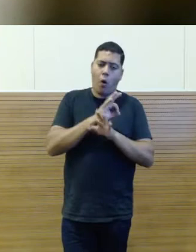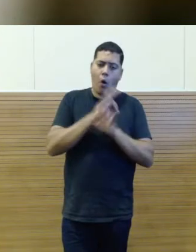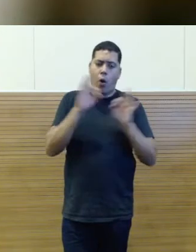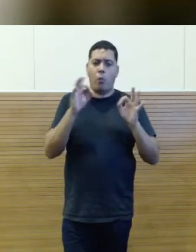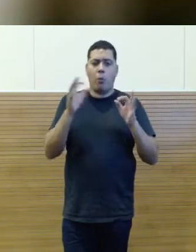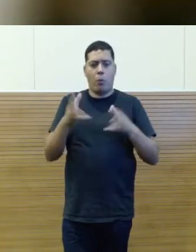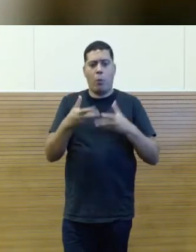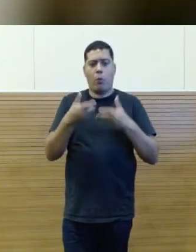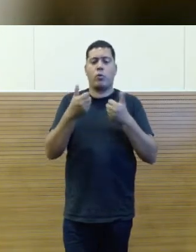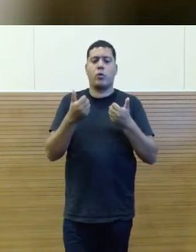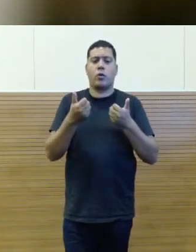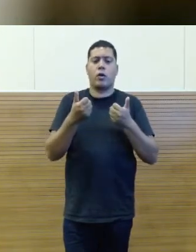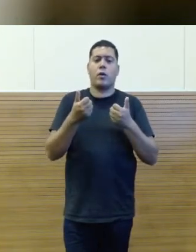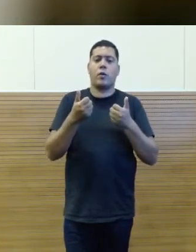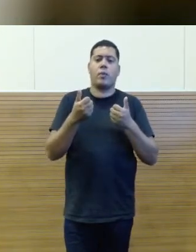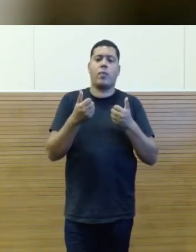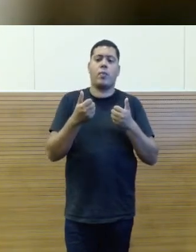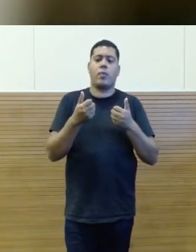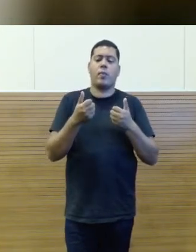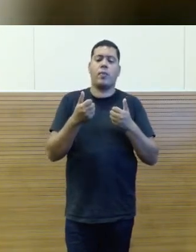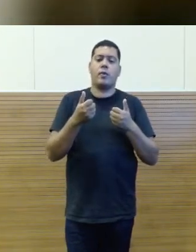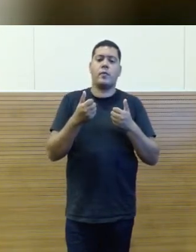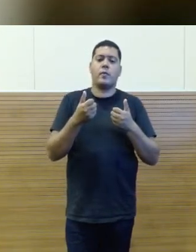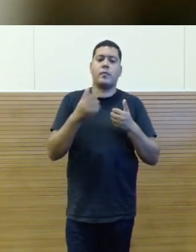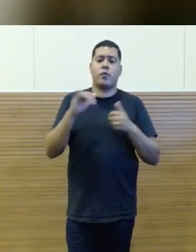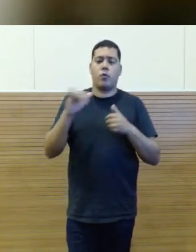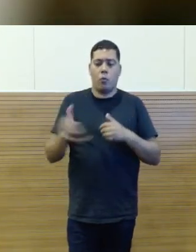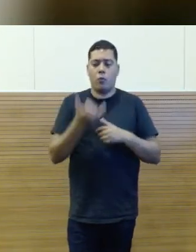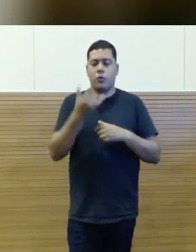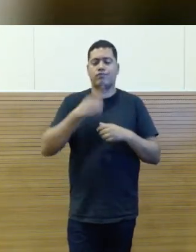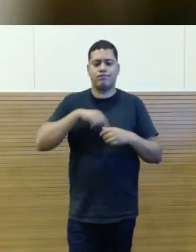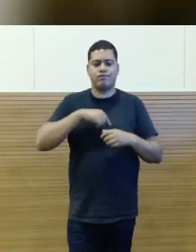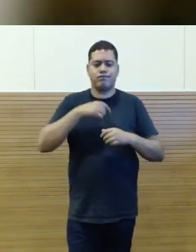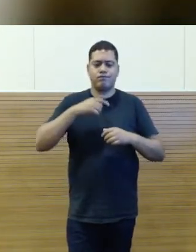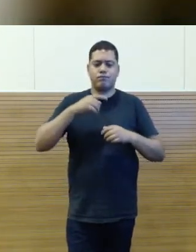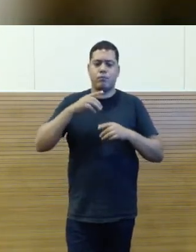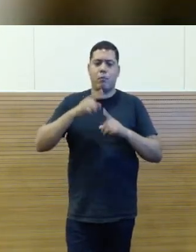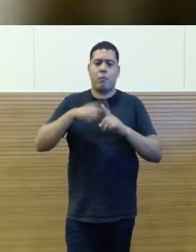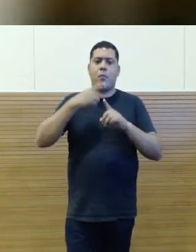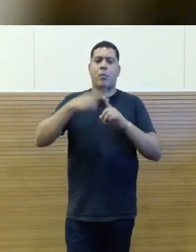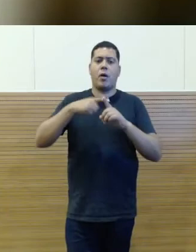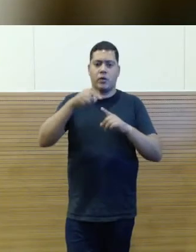para fortalecer ainda mais esse debate.